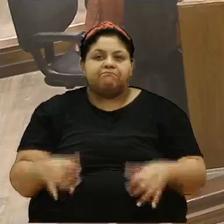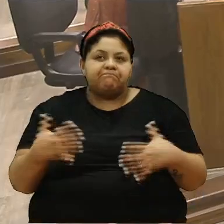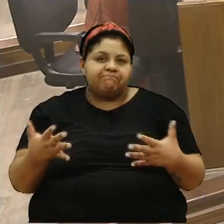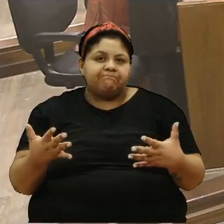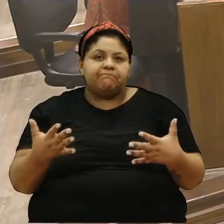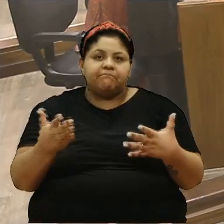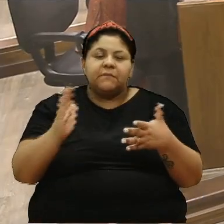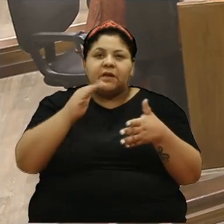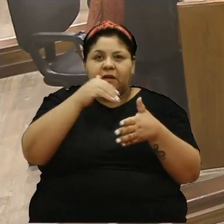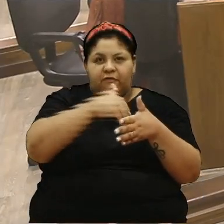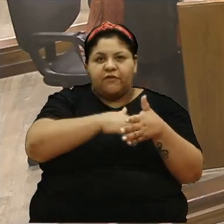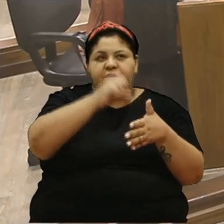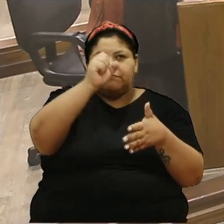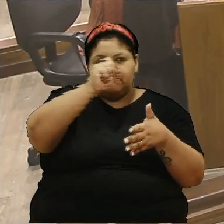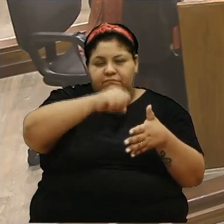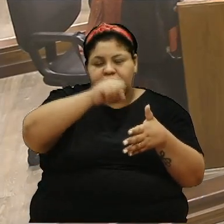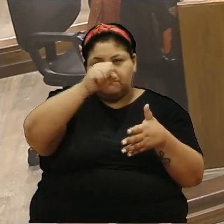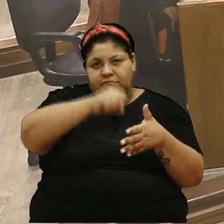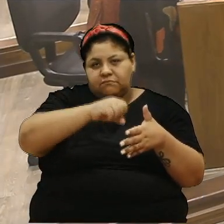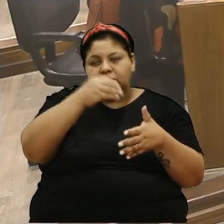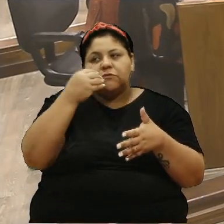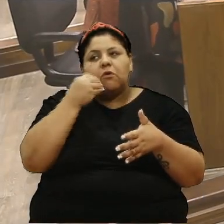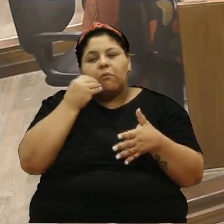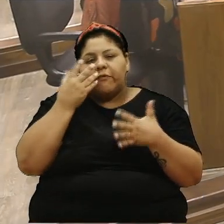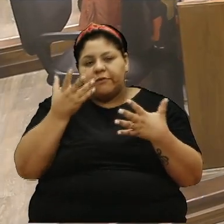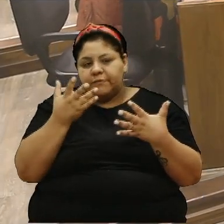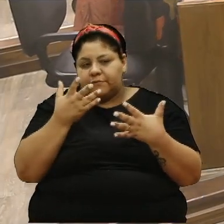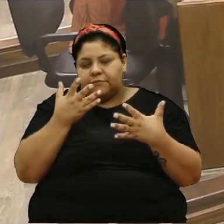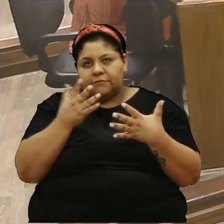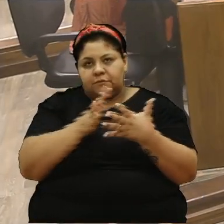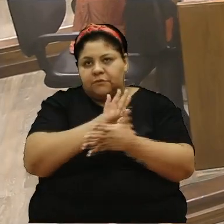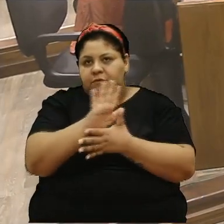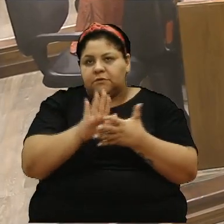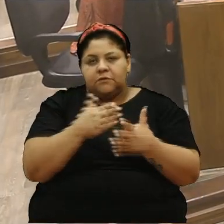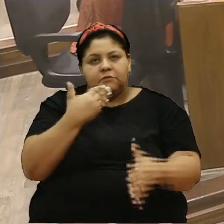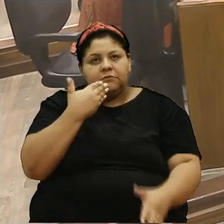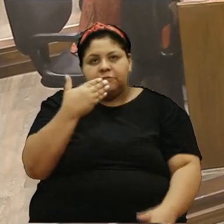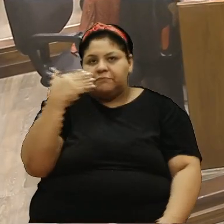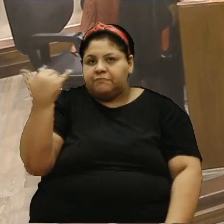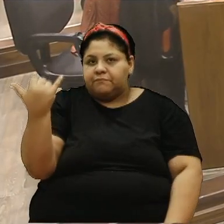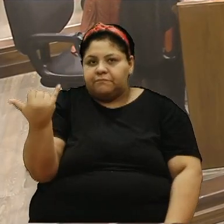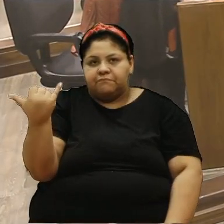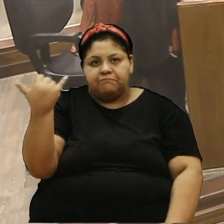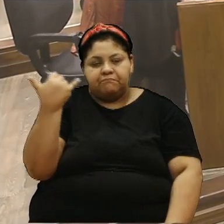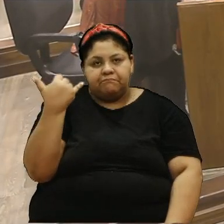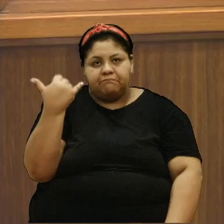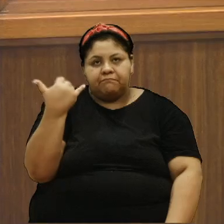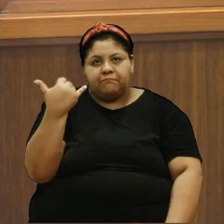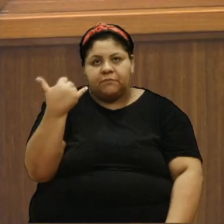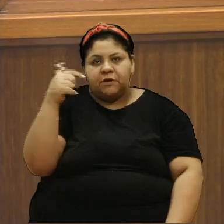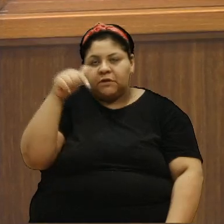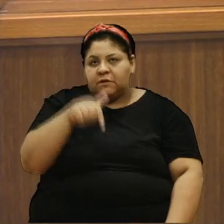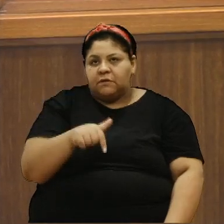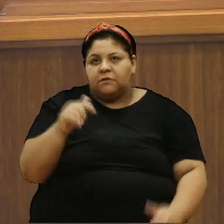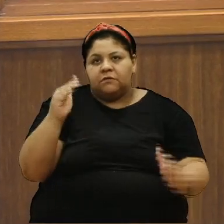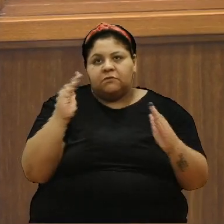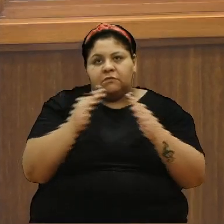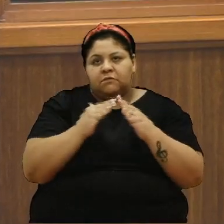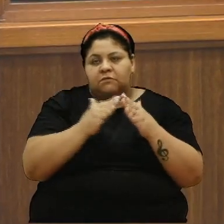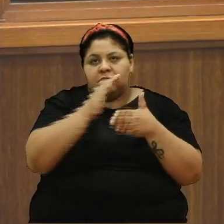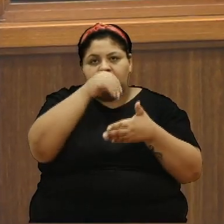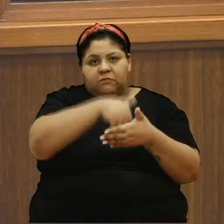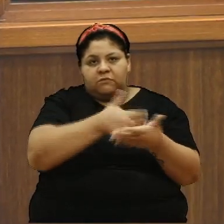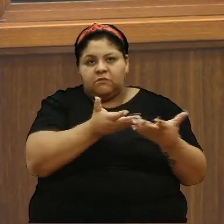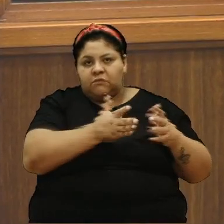Eu votarei favorável, né? Por óbvio, nenhum pedido de informação. Em princípio, aqui nessa casa, eu